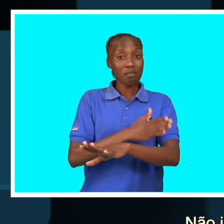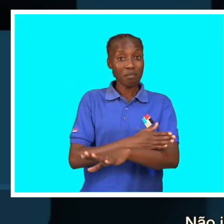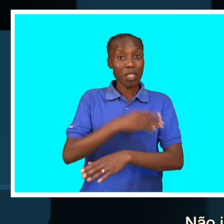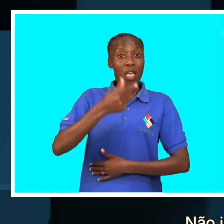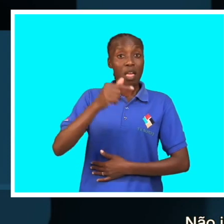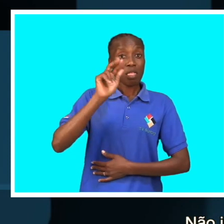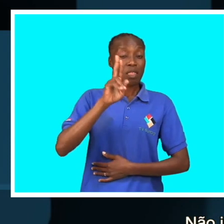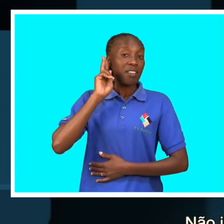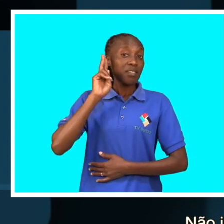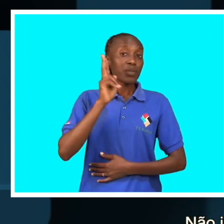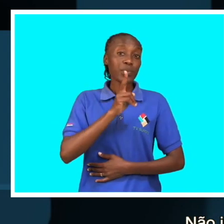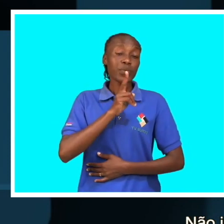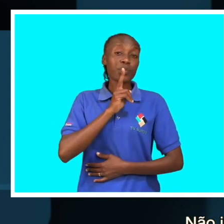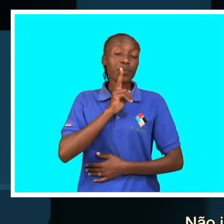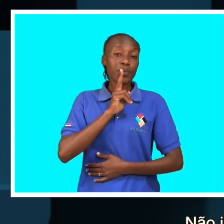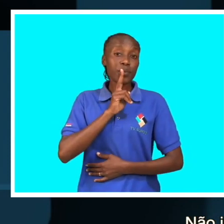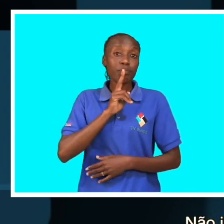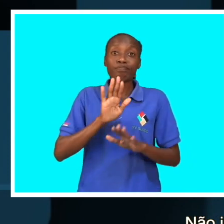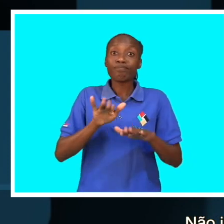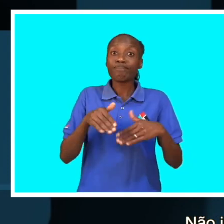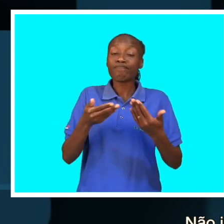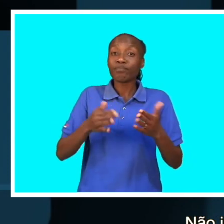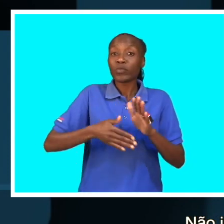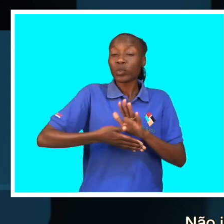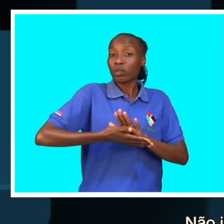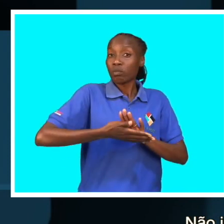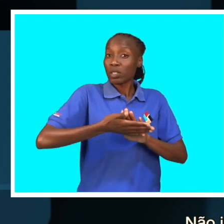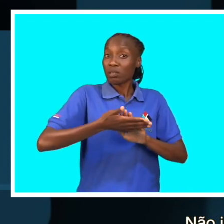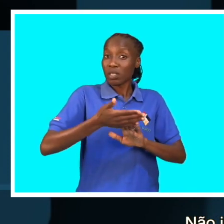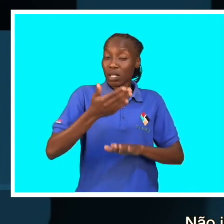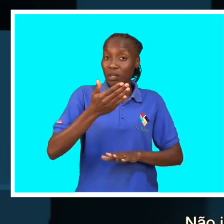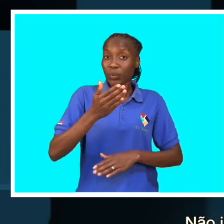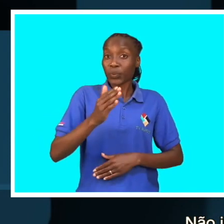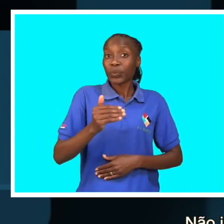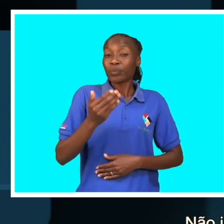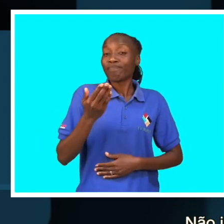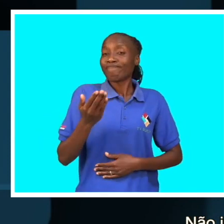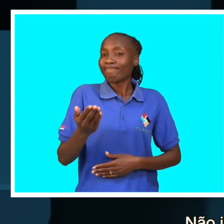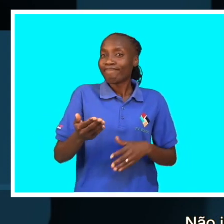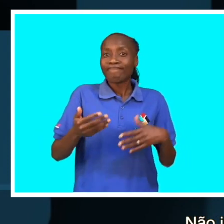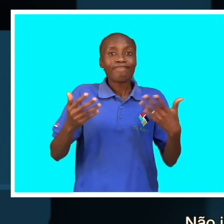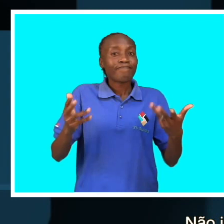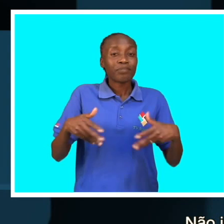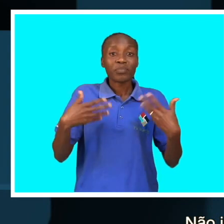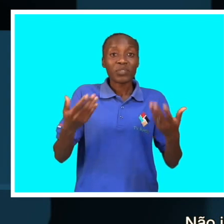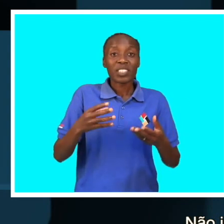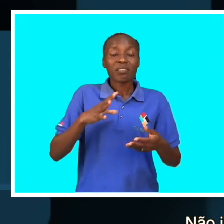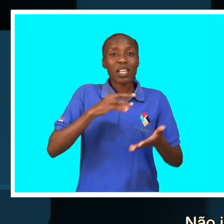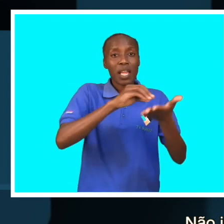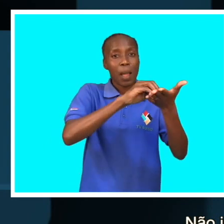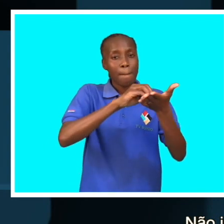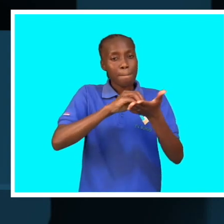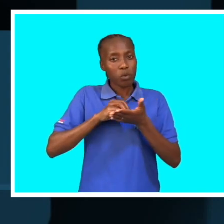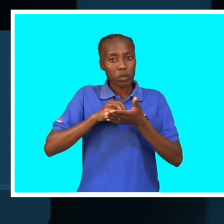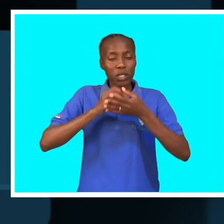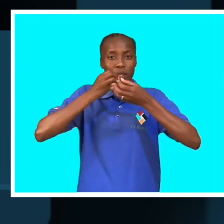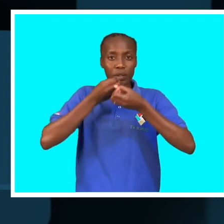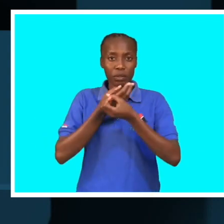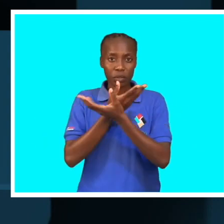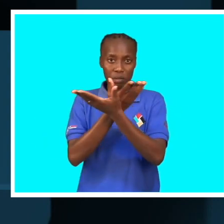a partir daquilo que é a busca de